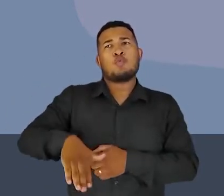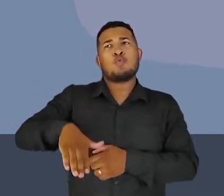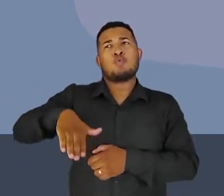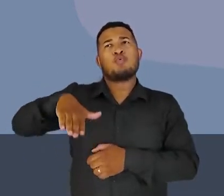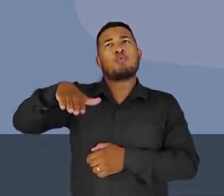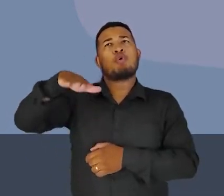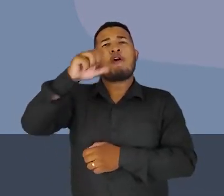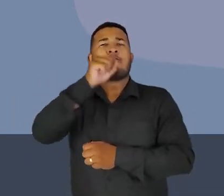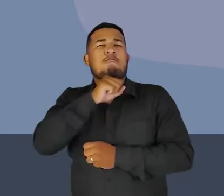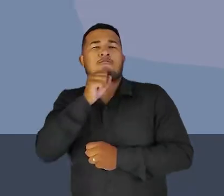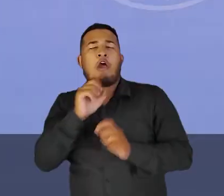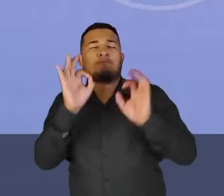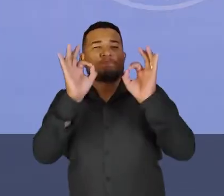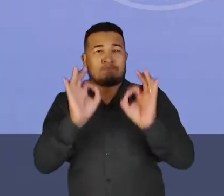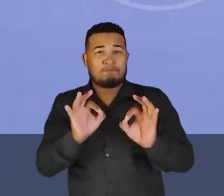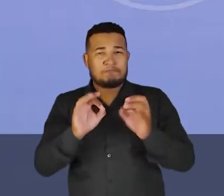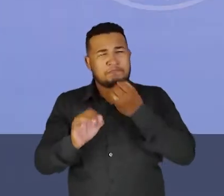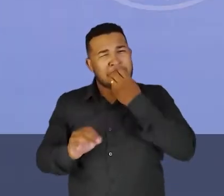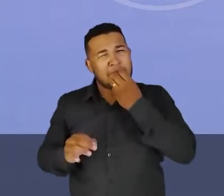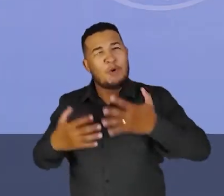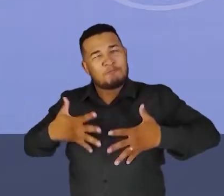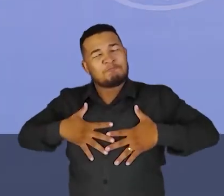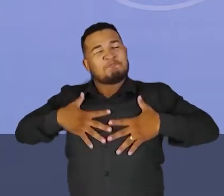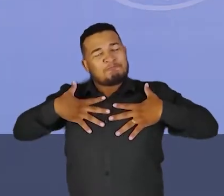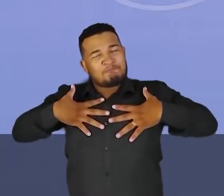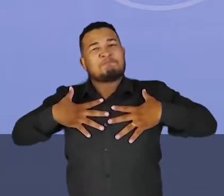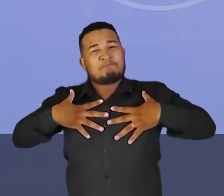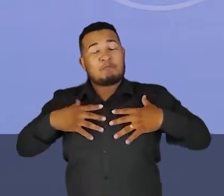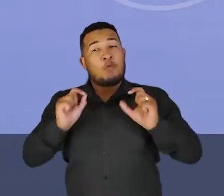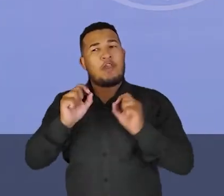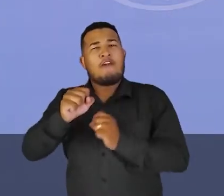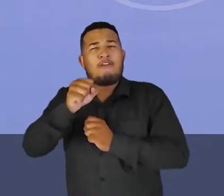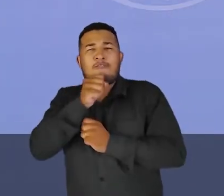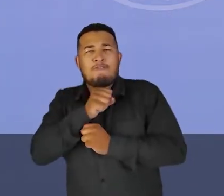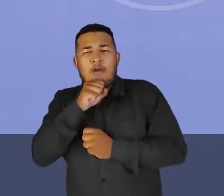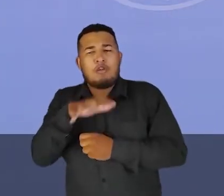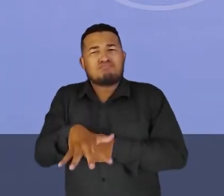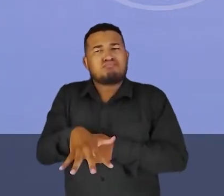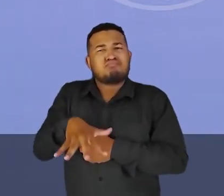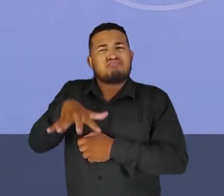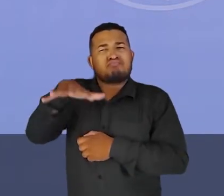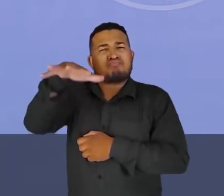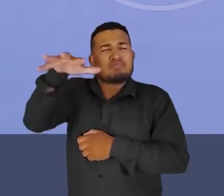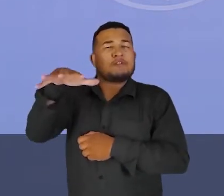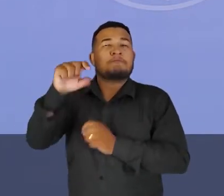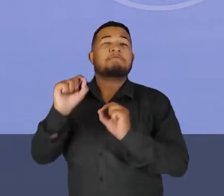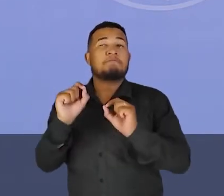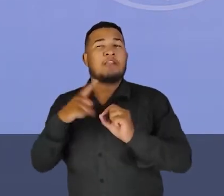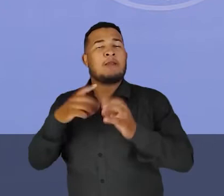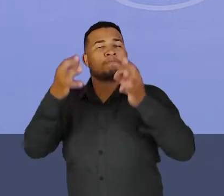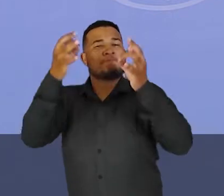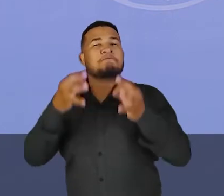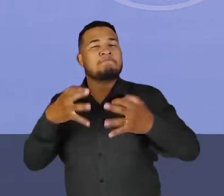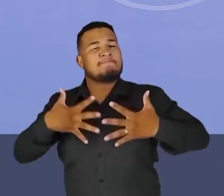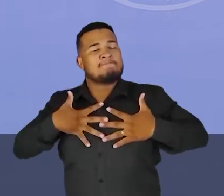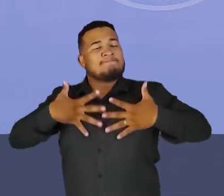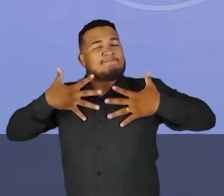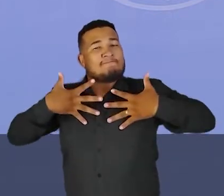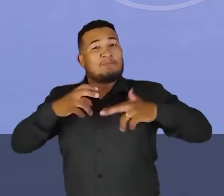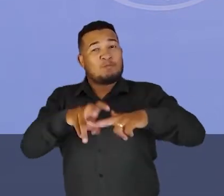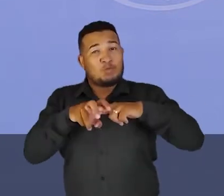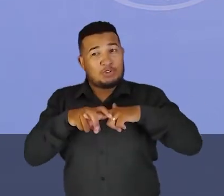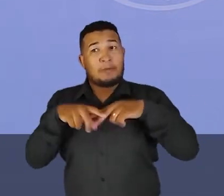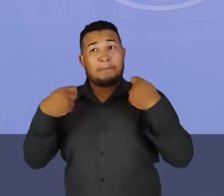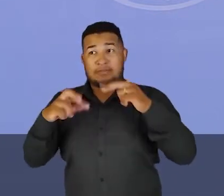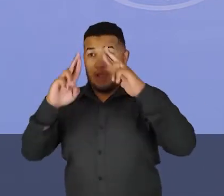com dignidade. Isso não é bom? Envelhecermos com dignidade? Então devemos respeitar